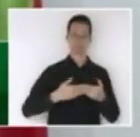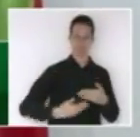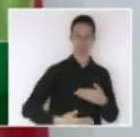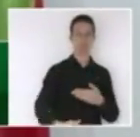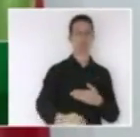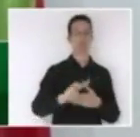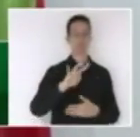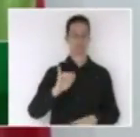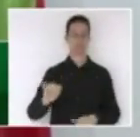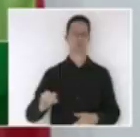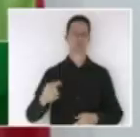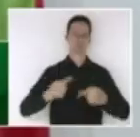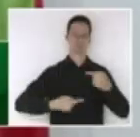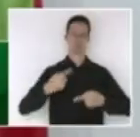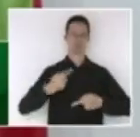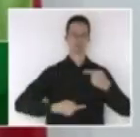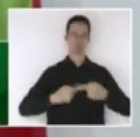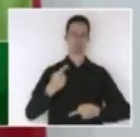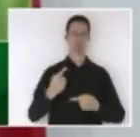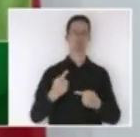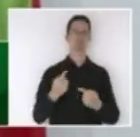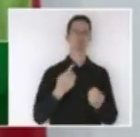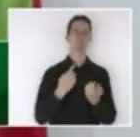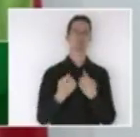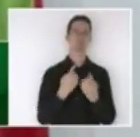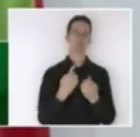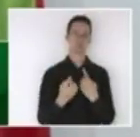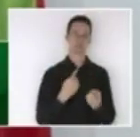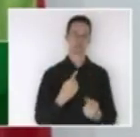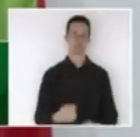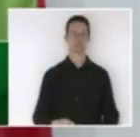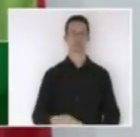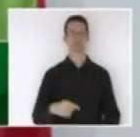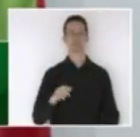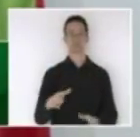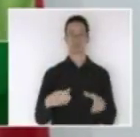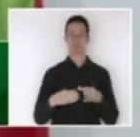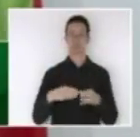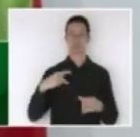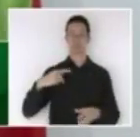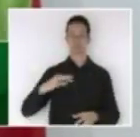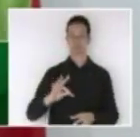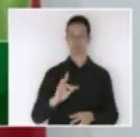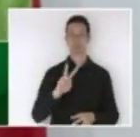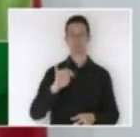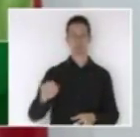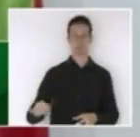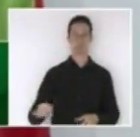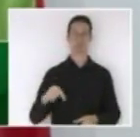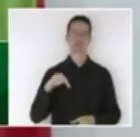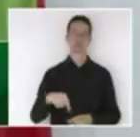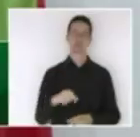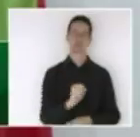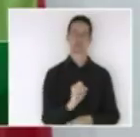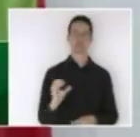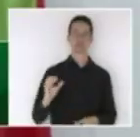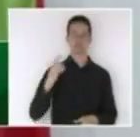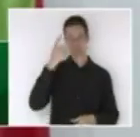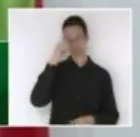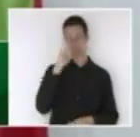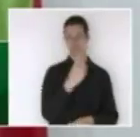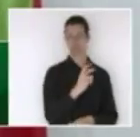o nosso partido já vai estar realizando também aqui em Santa Catarina, no dia 15, 16, 17 de